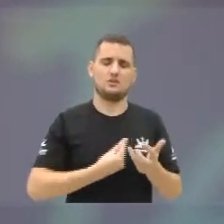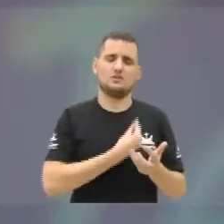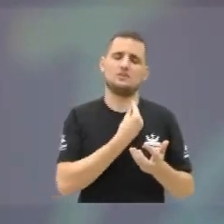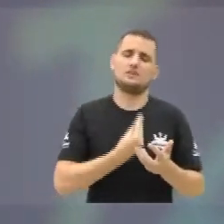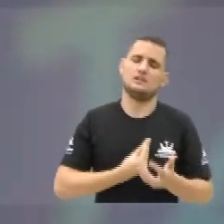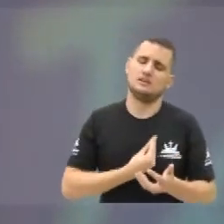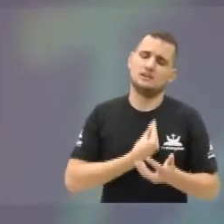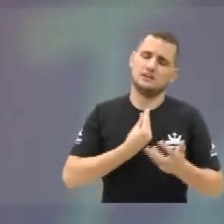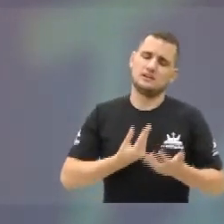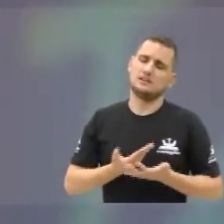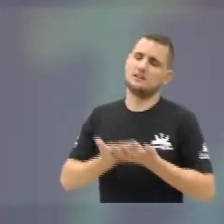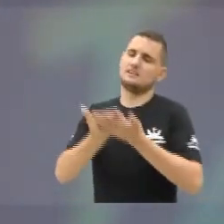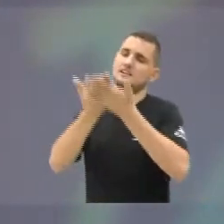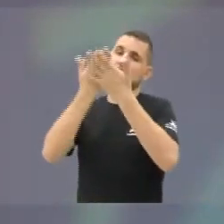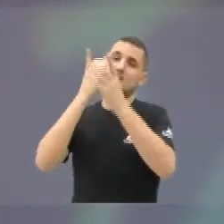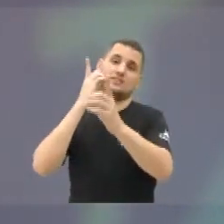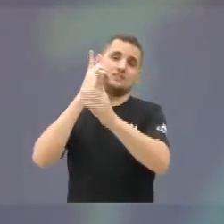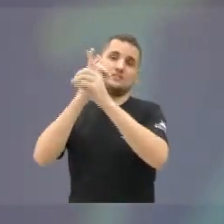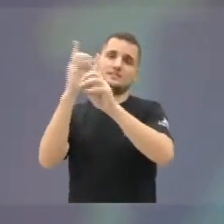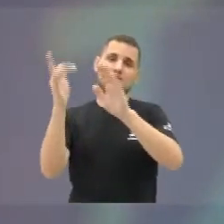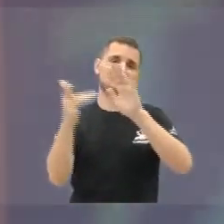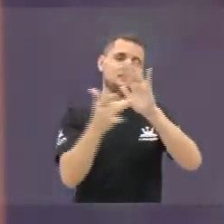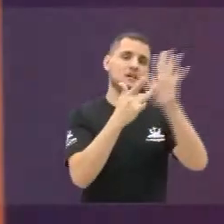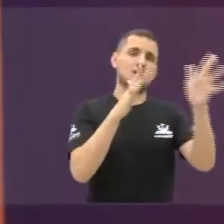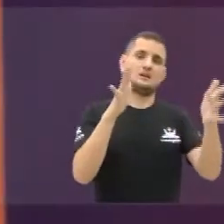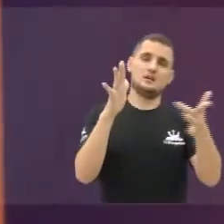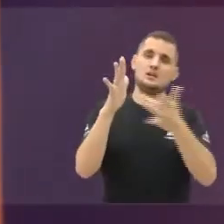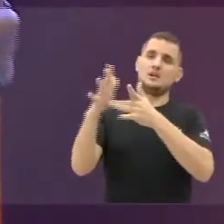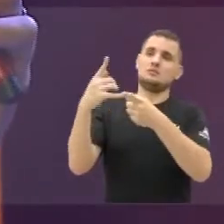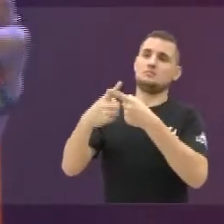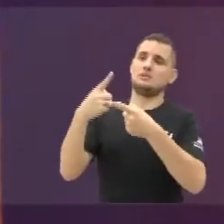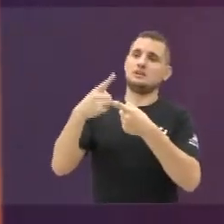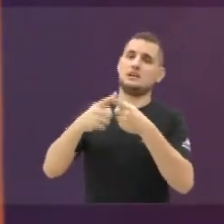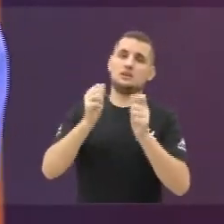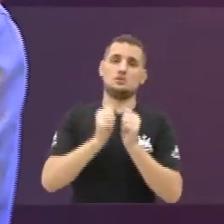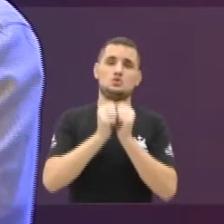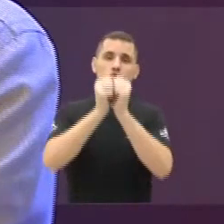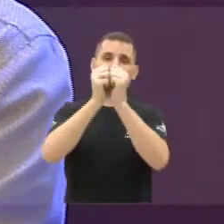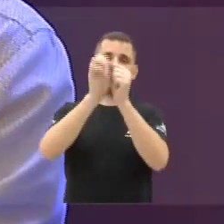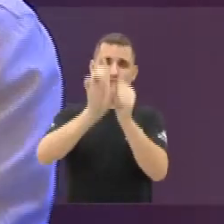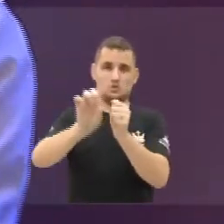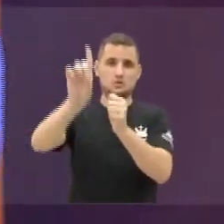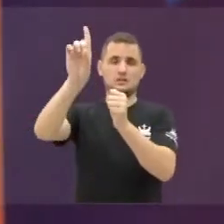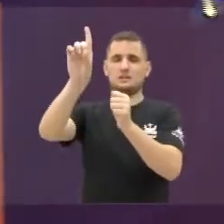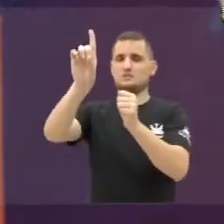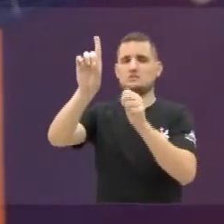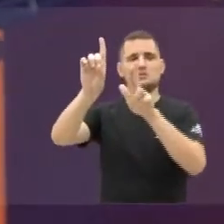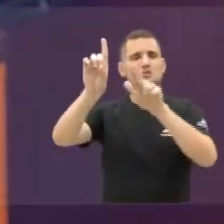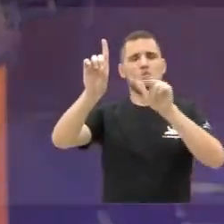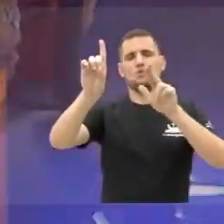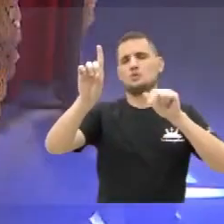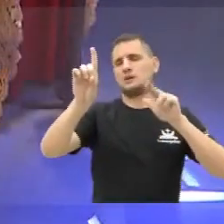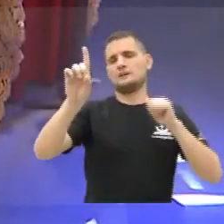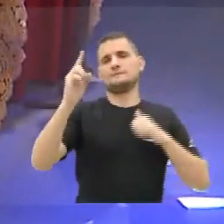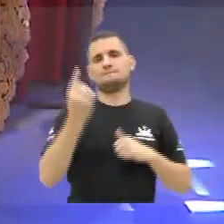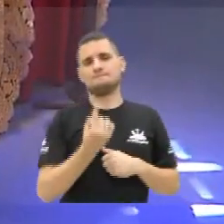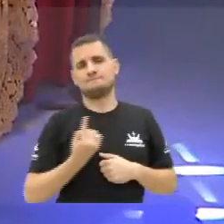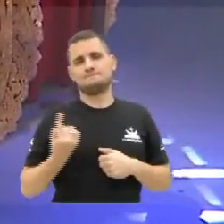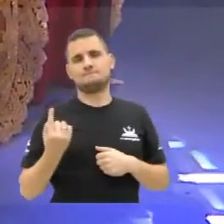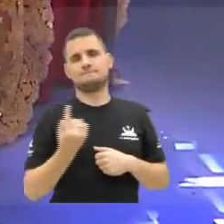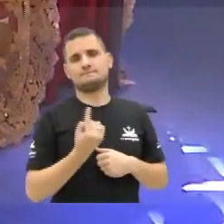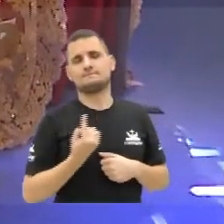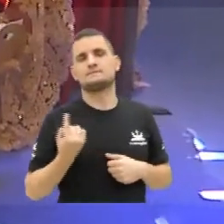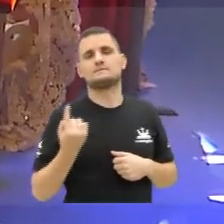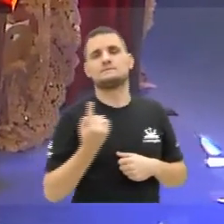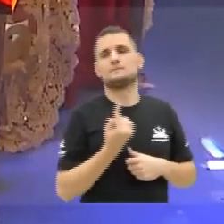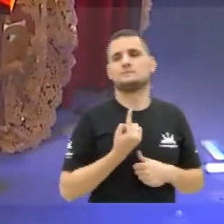em ti me encontrar, meu Deus. Contigo não estou sozinho.